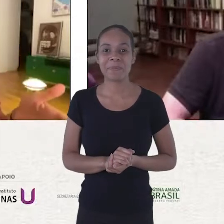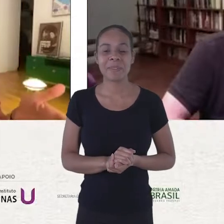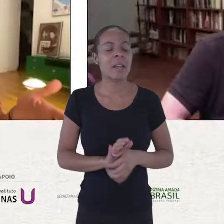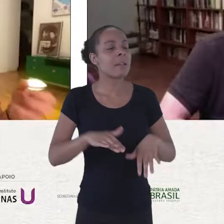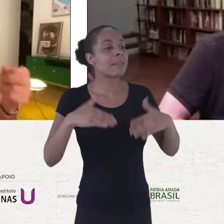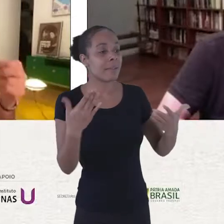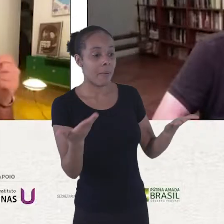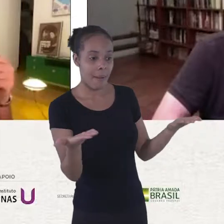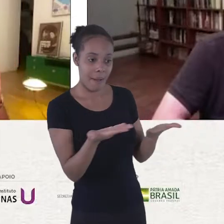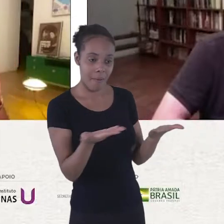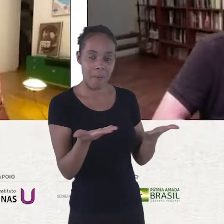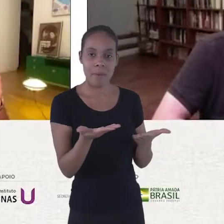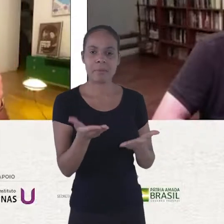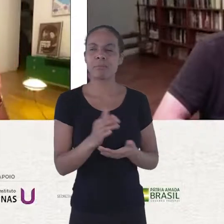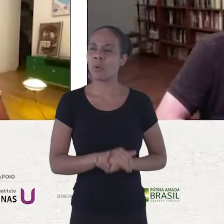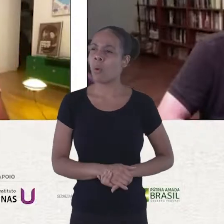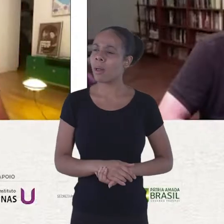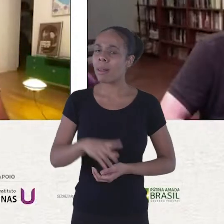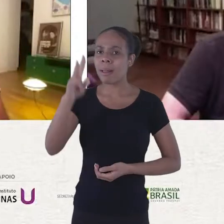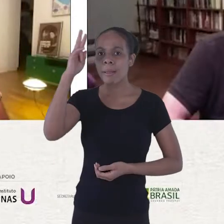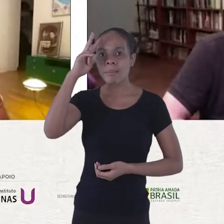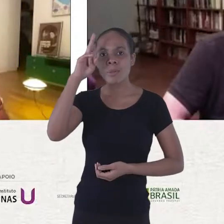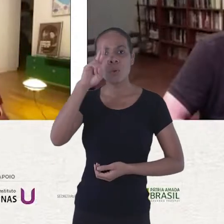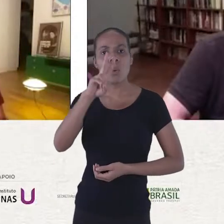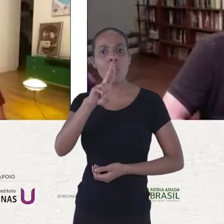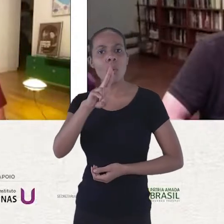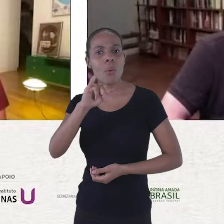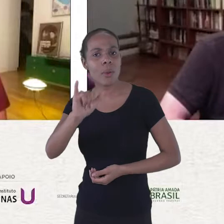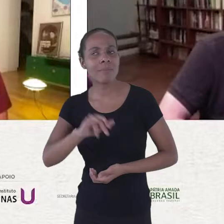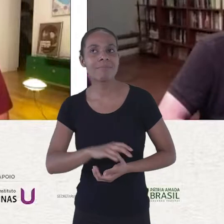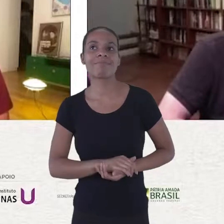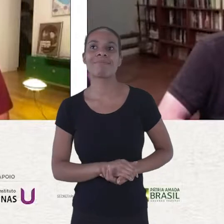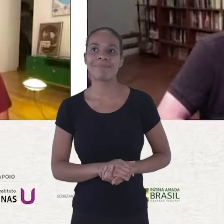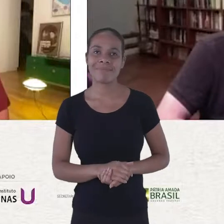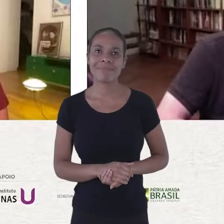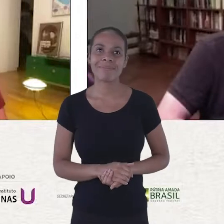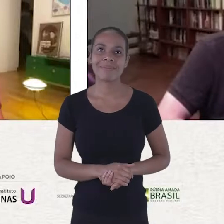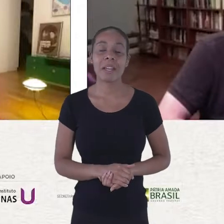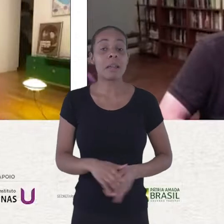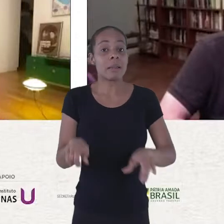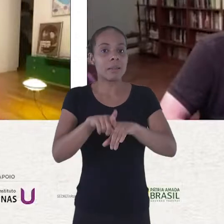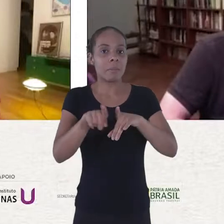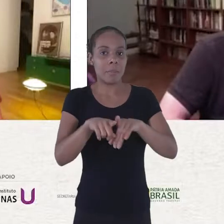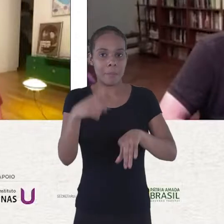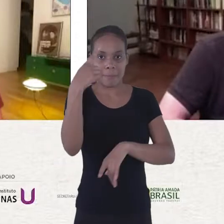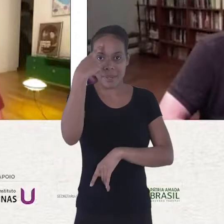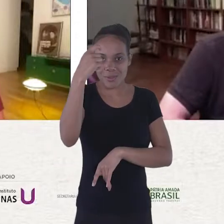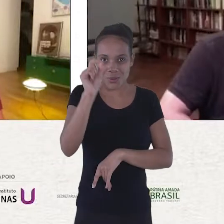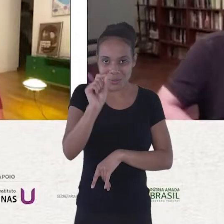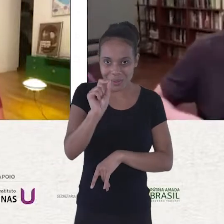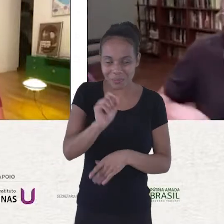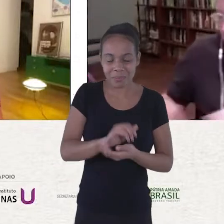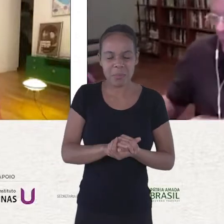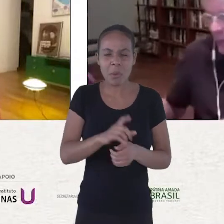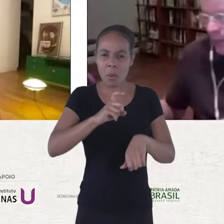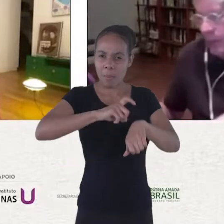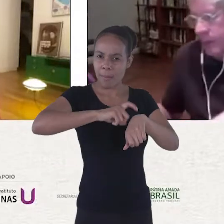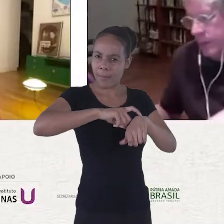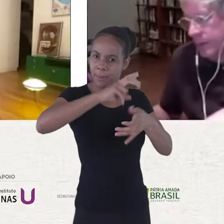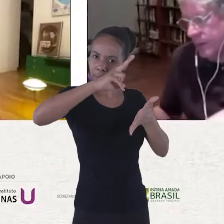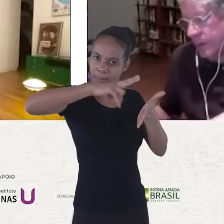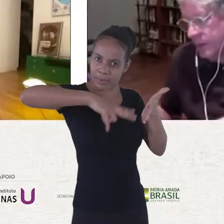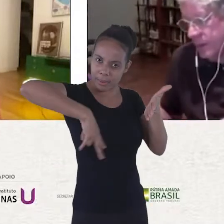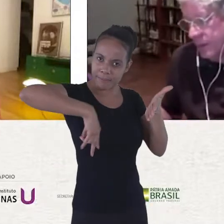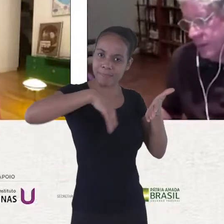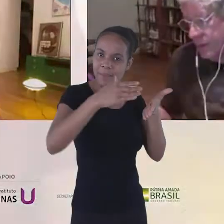Rui Castro. Agora, eu pensei nisso quando eu estava lendo o seu livro, que eu estou mais